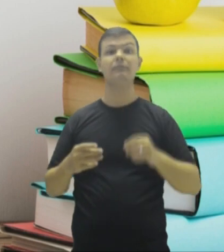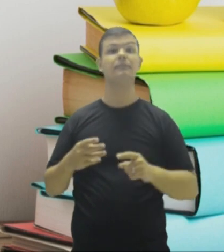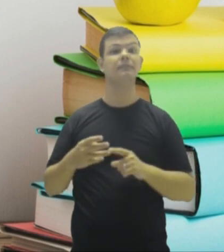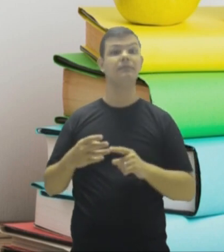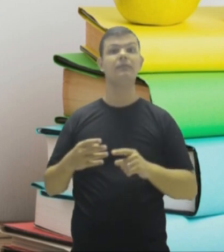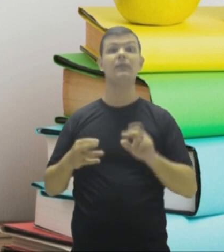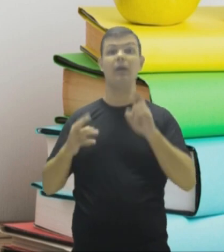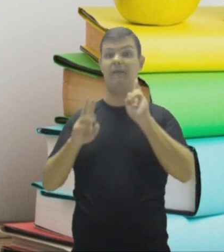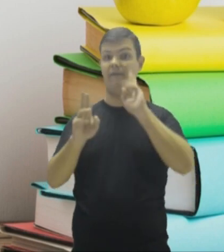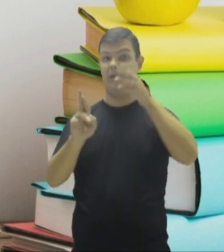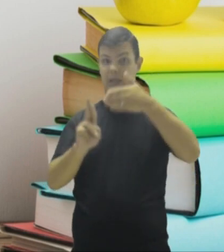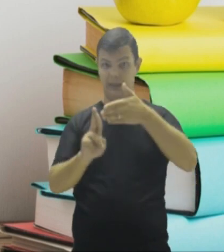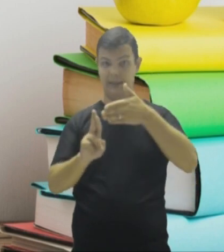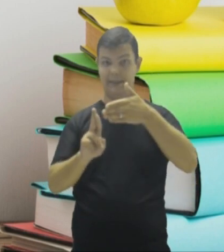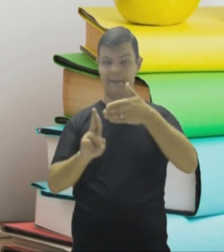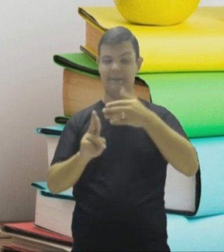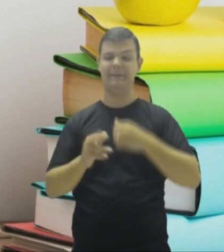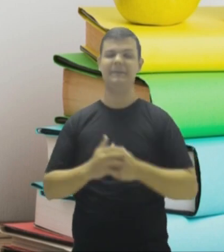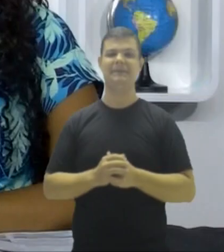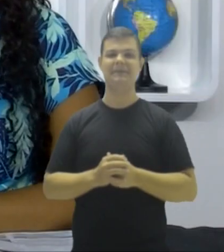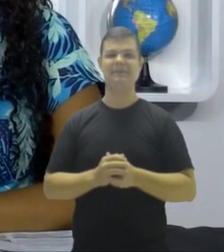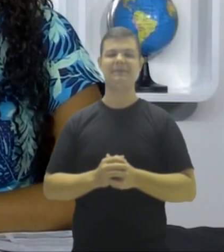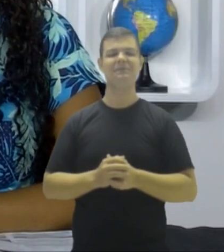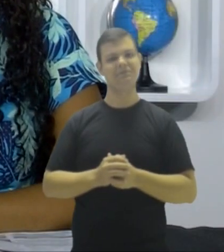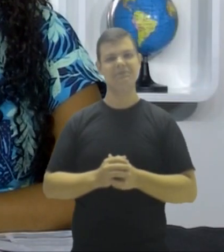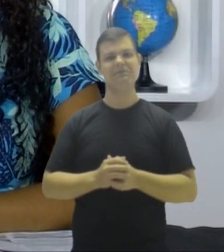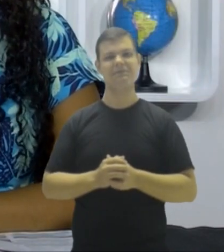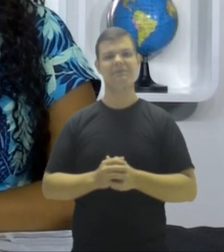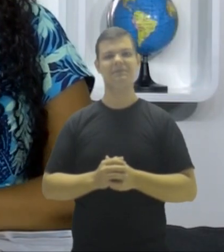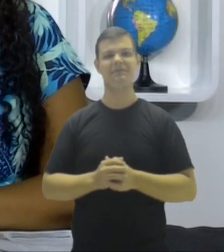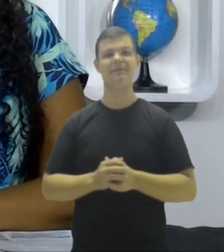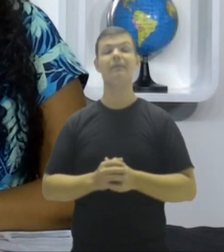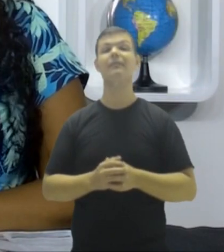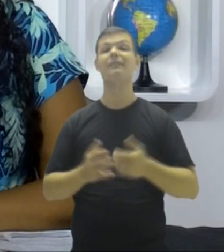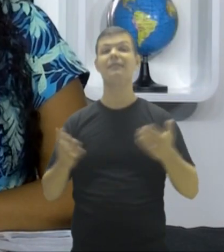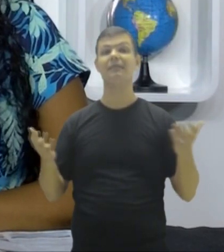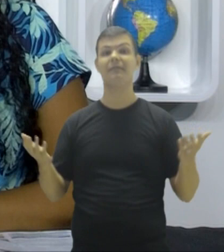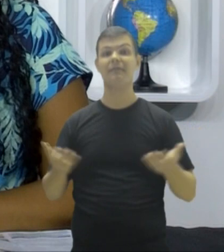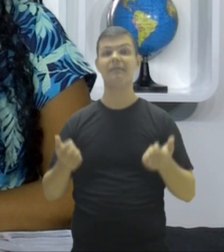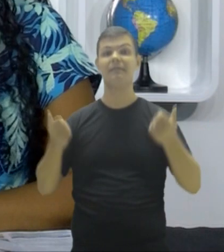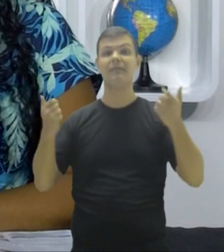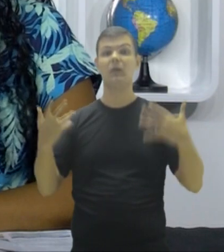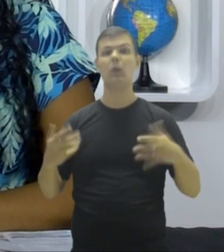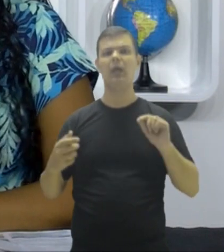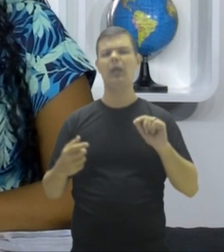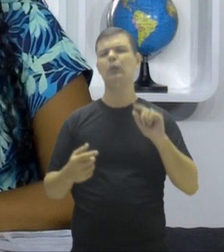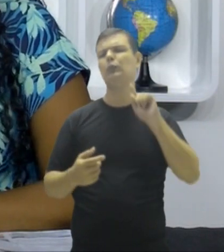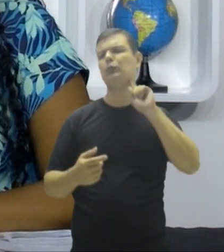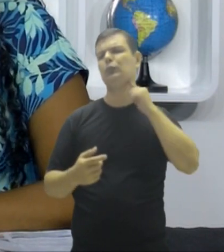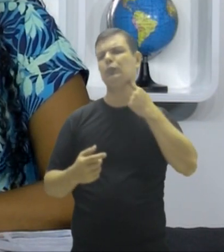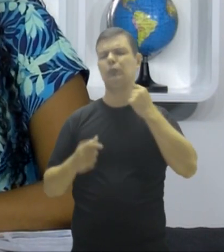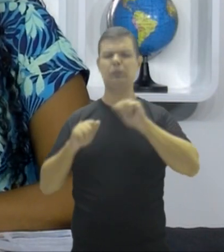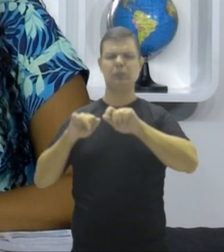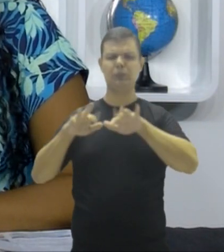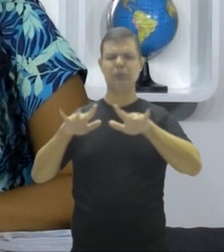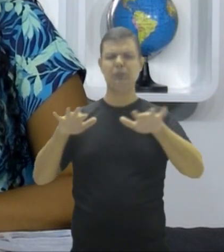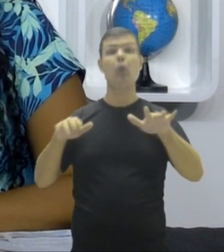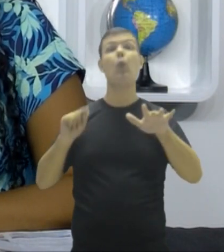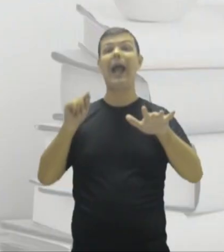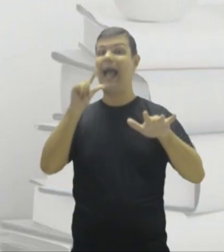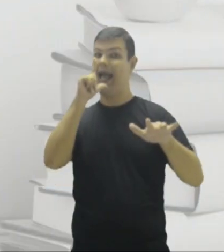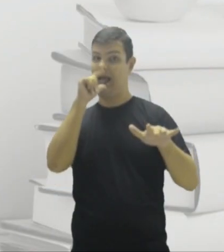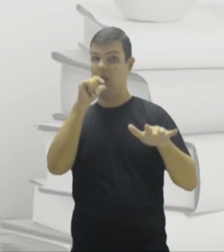as nossas referências. Então vamos lá, pessoal. Vamos falar sobre a poluição das